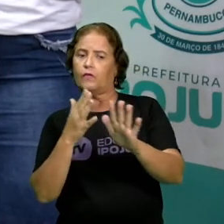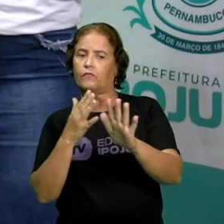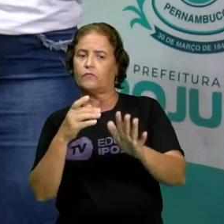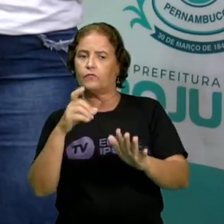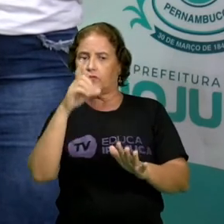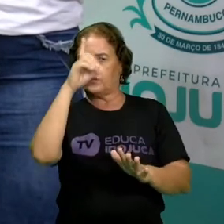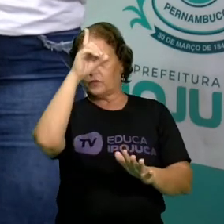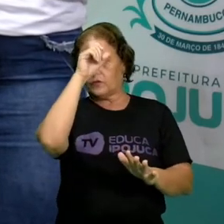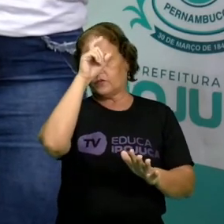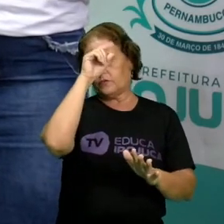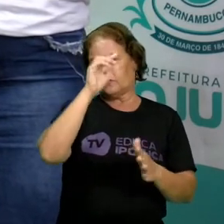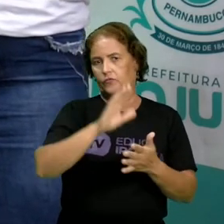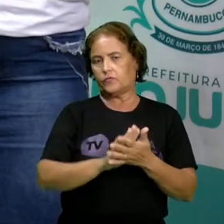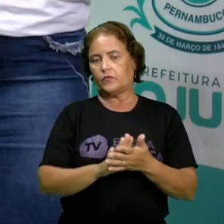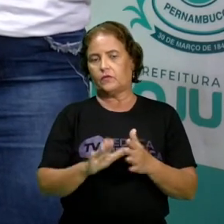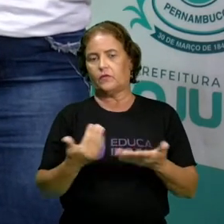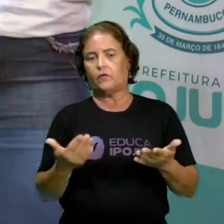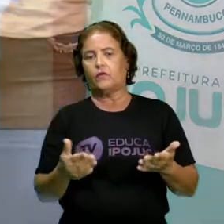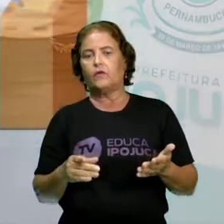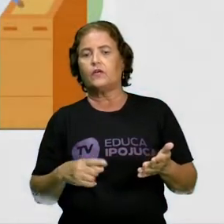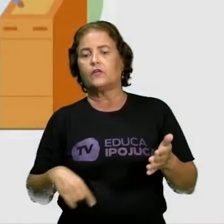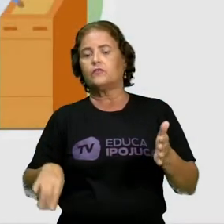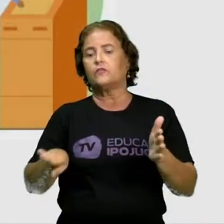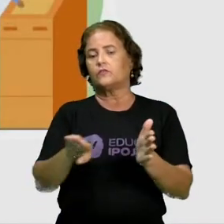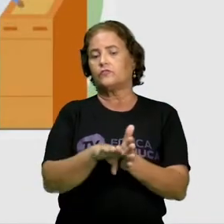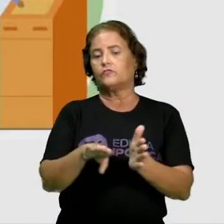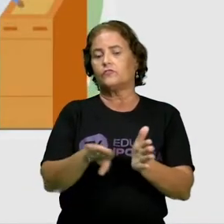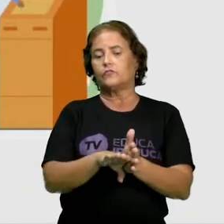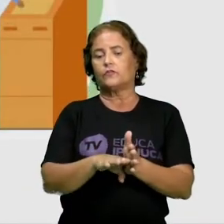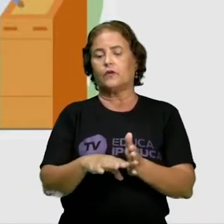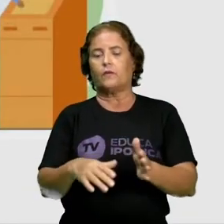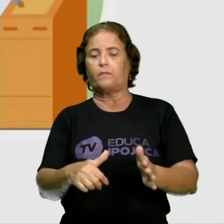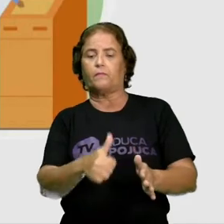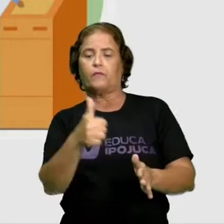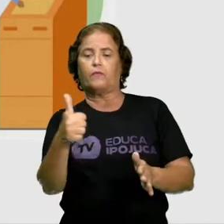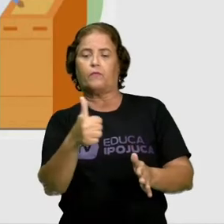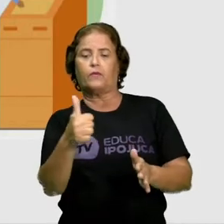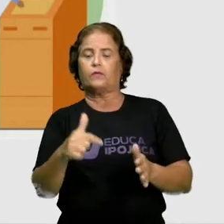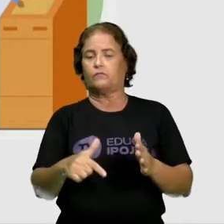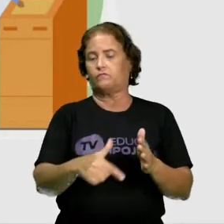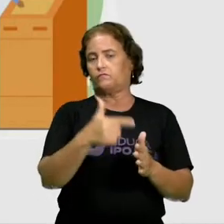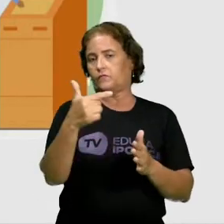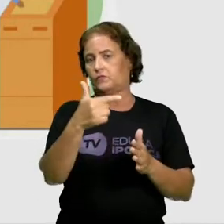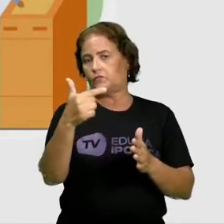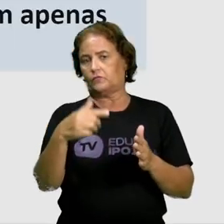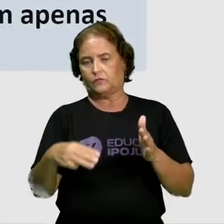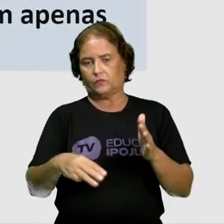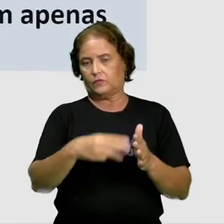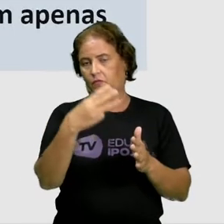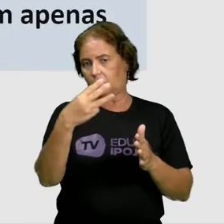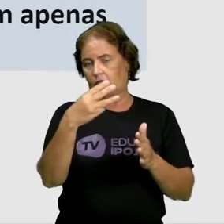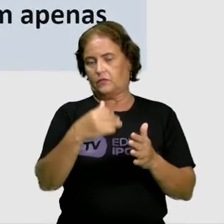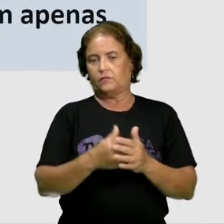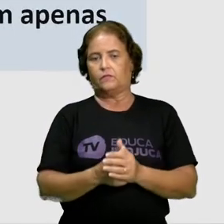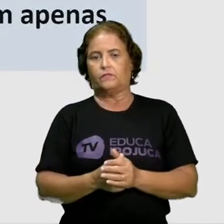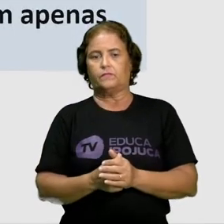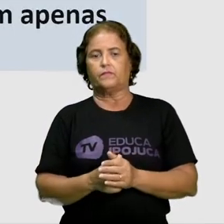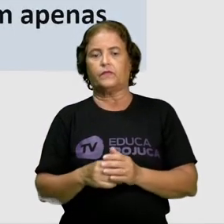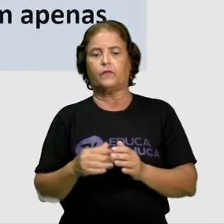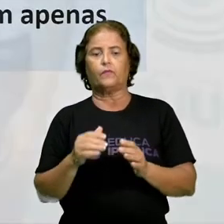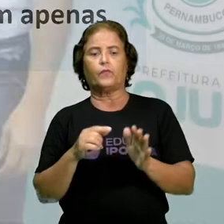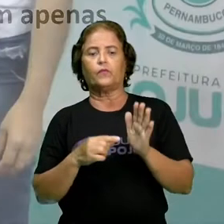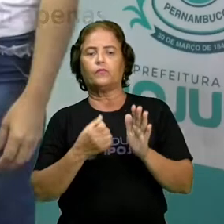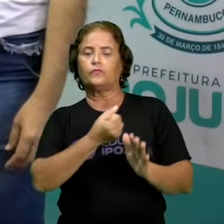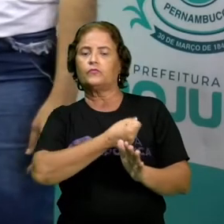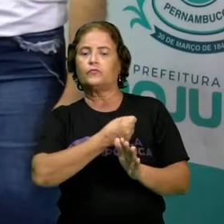primeiro, segundo, terceiro, esses números, eles indicam o quê? Eles indicam ordem.